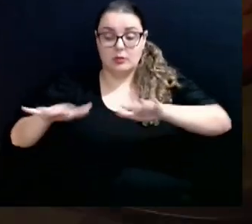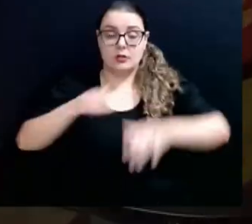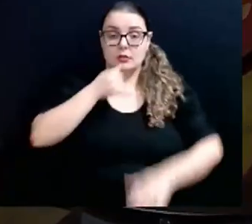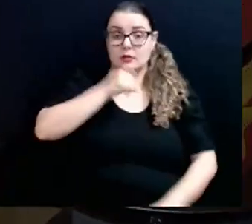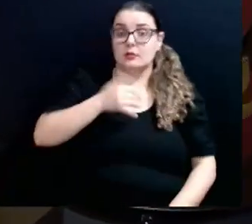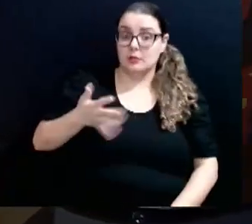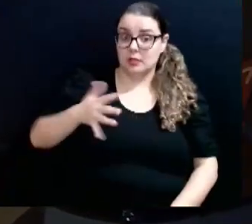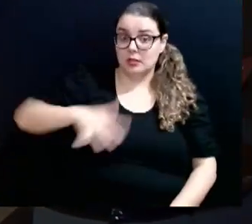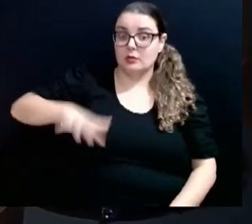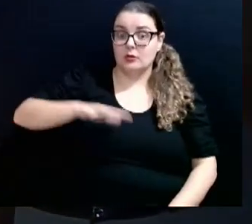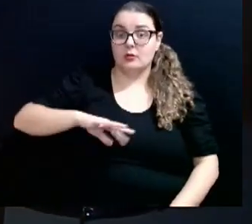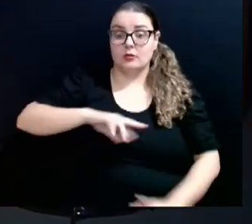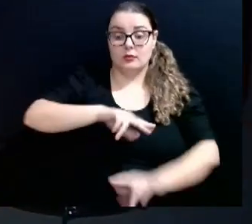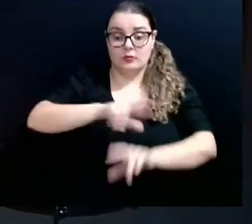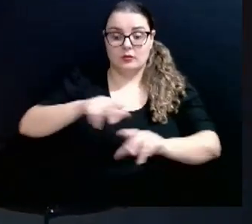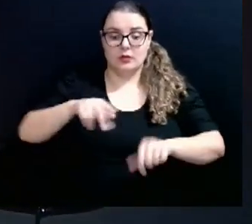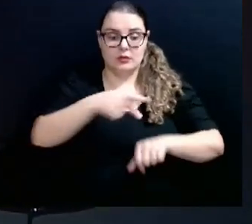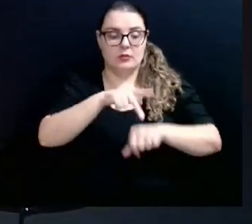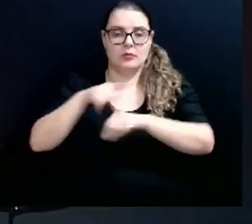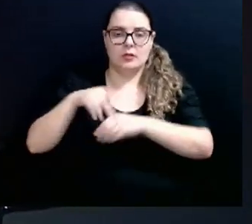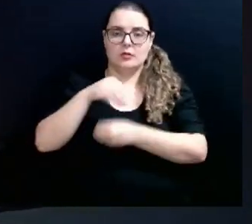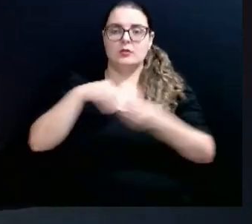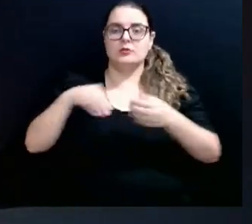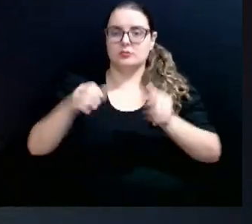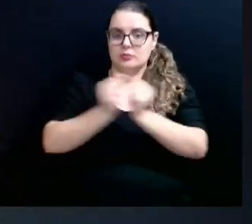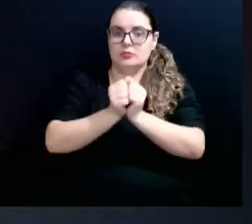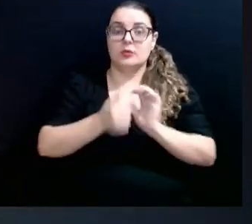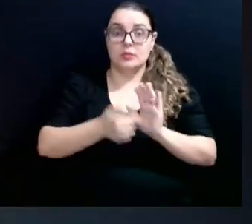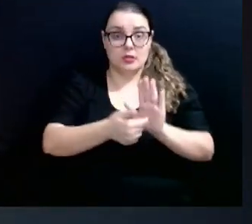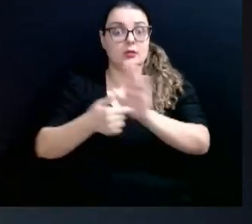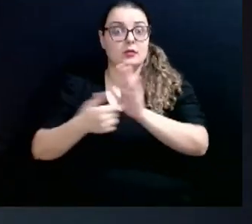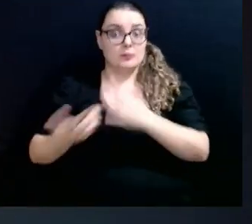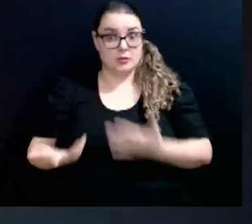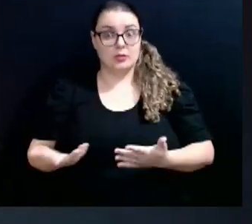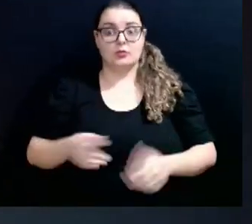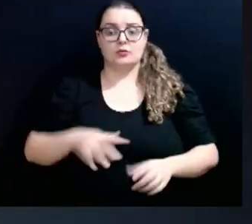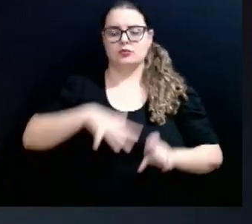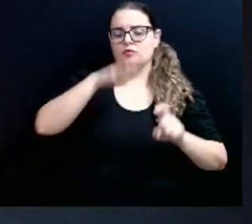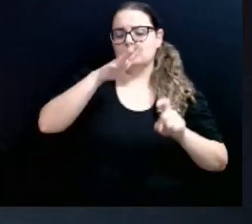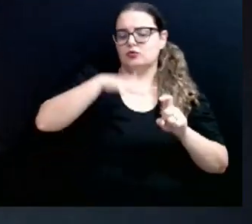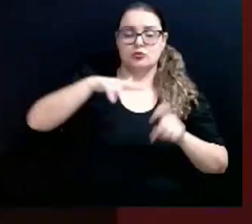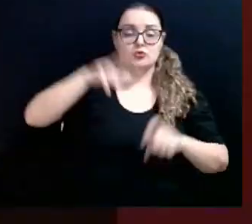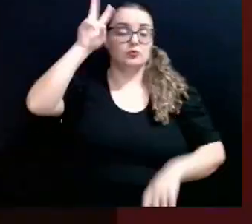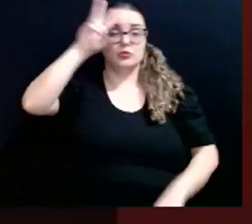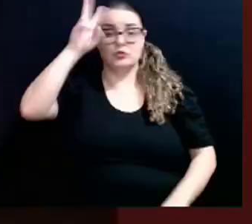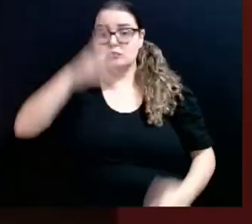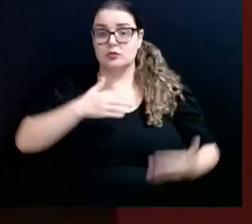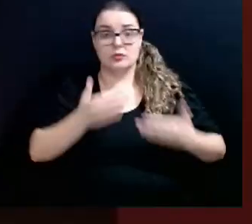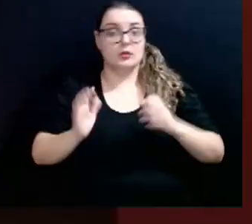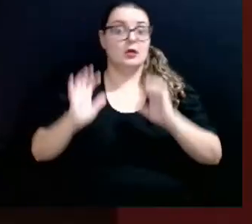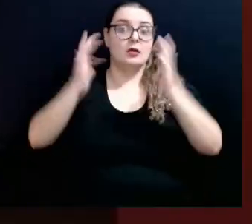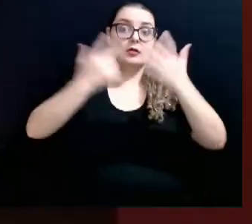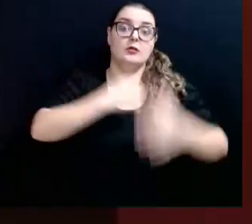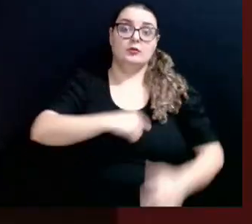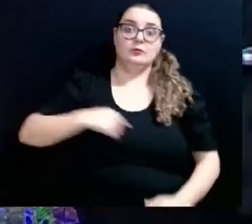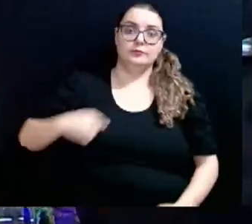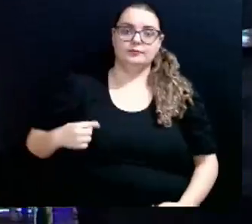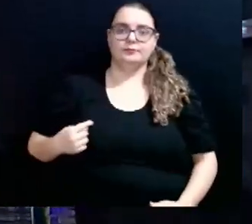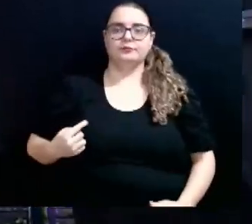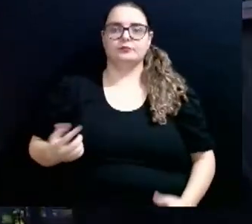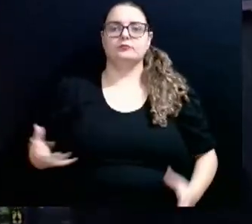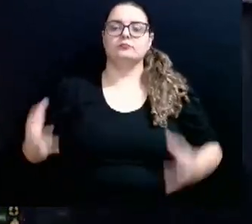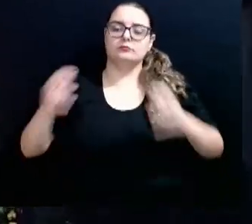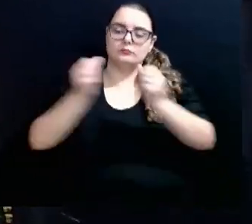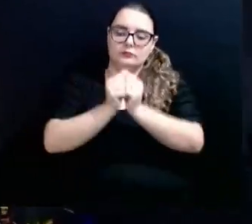com a exposição também mostrar muito dos mitos, das lendas e dos festivais chineses, trazer isso um pouco para o Brasil.